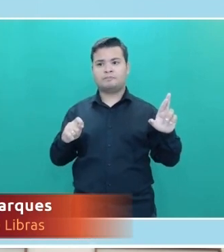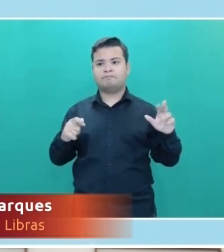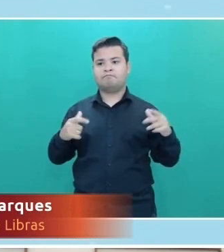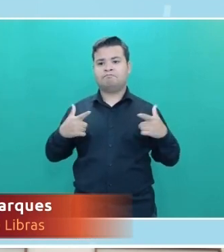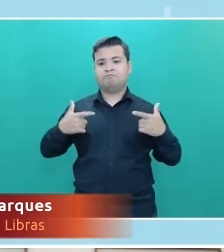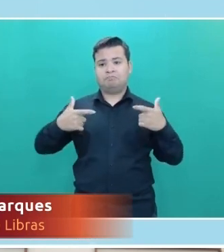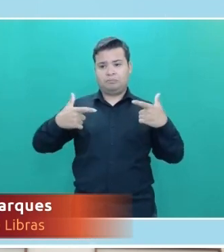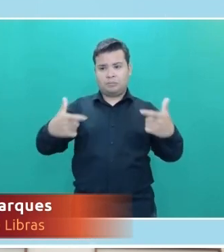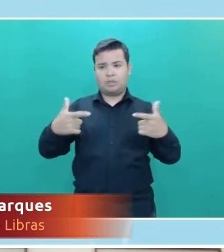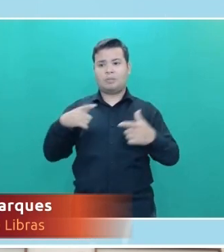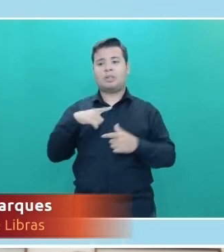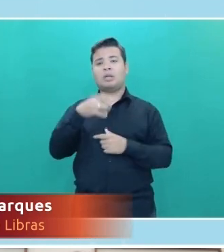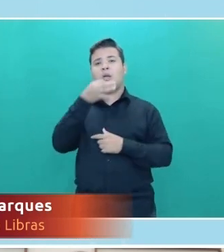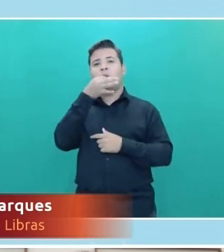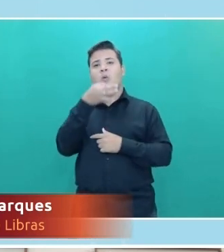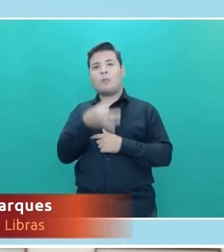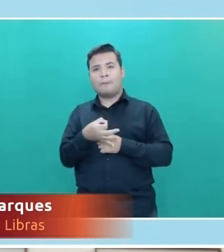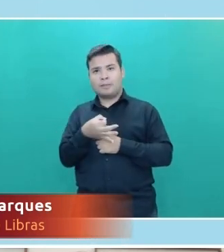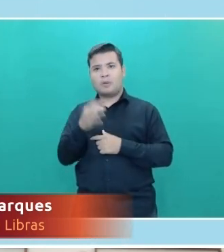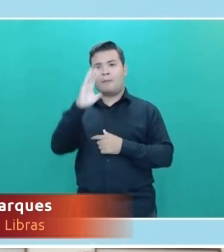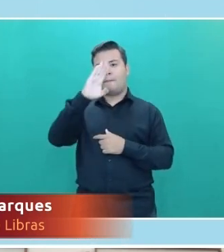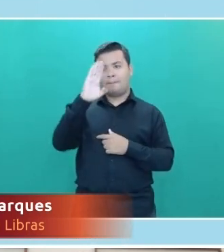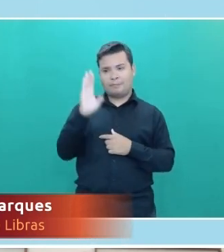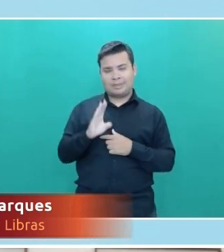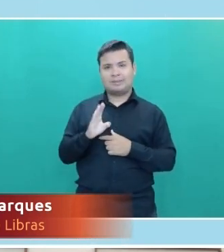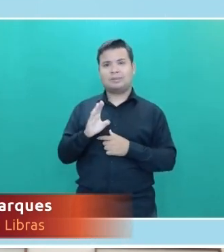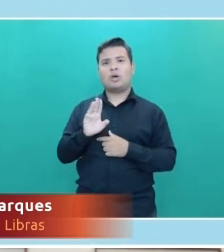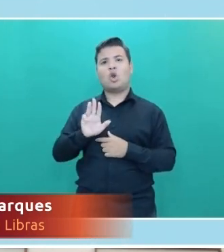uma posição oscilante,